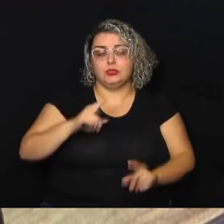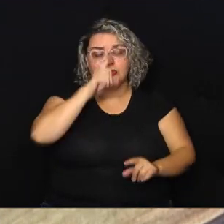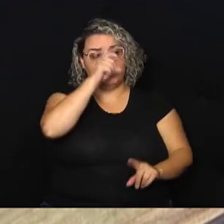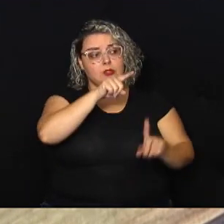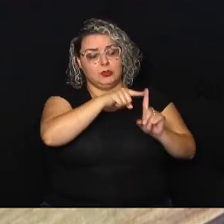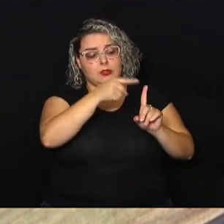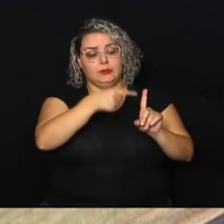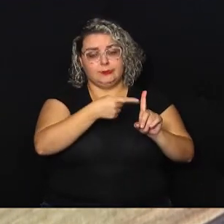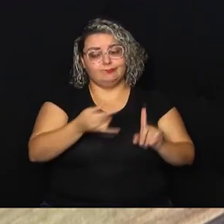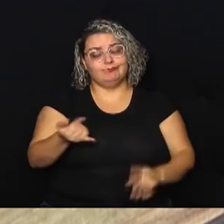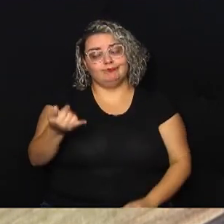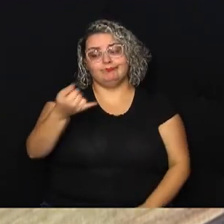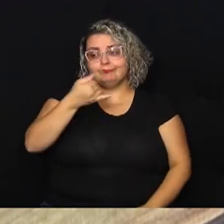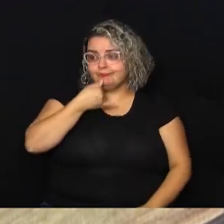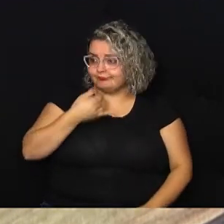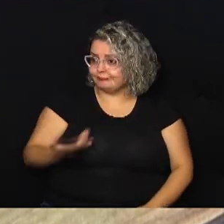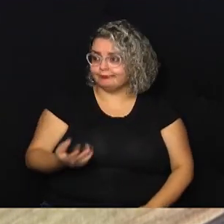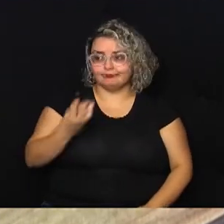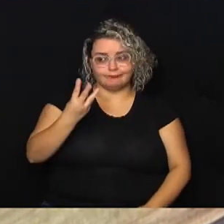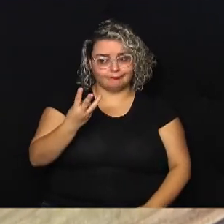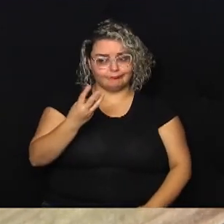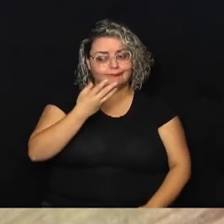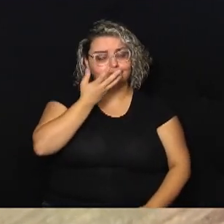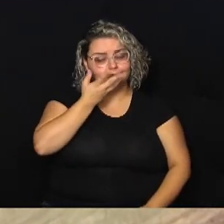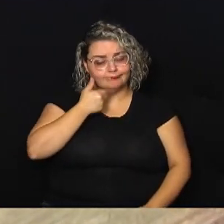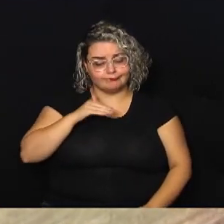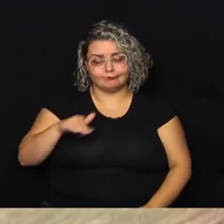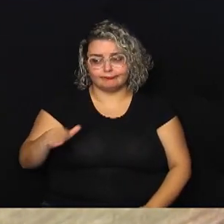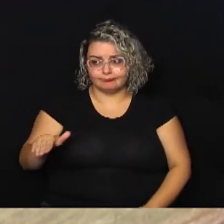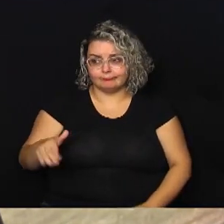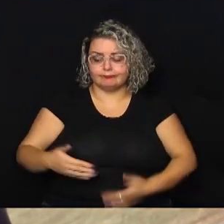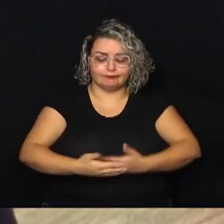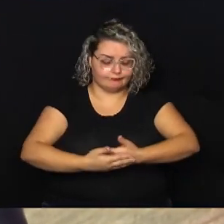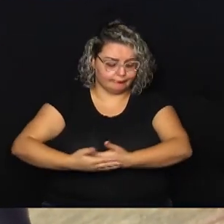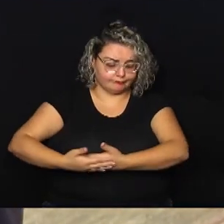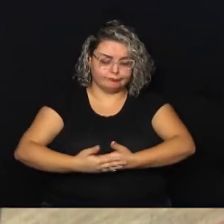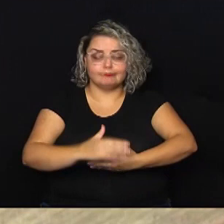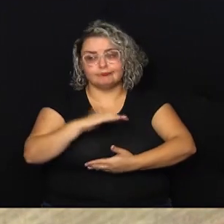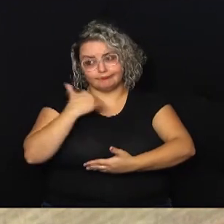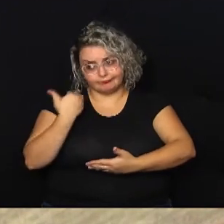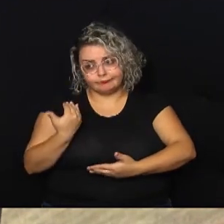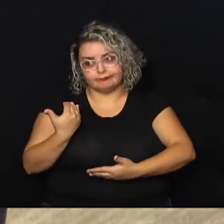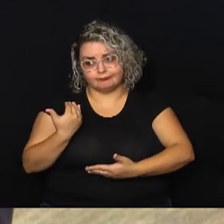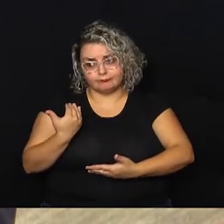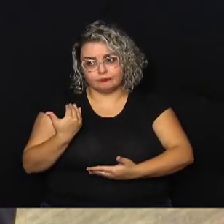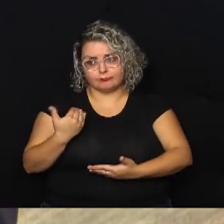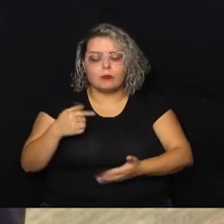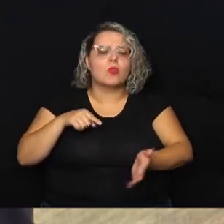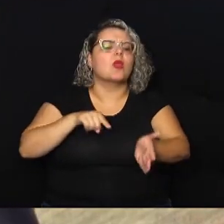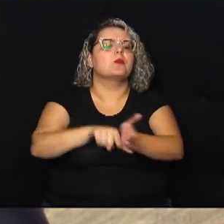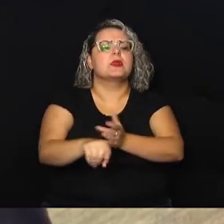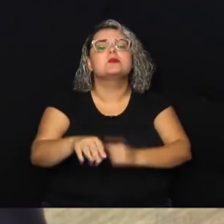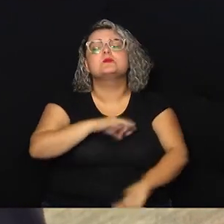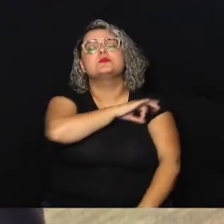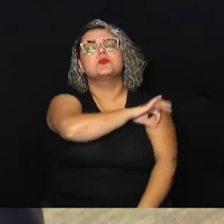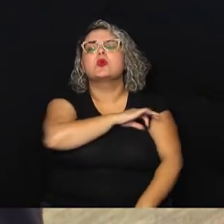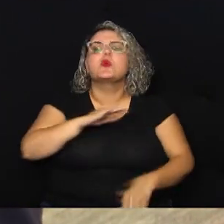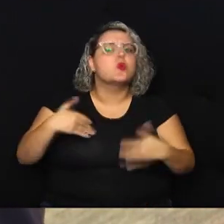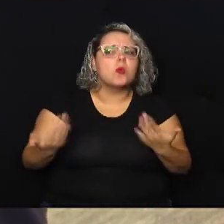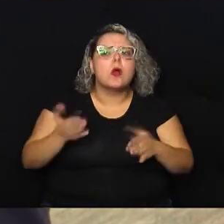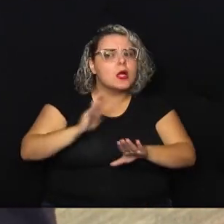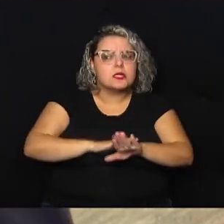que infelizmente 3 crianças foram a óbito na maternidade, e nós questionamos a Prefeitura quais são as medidas que estão